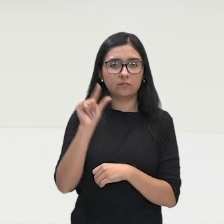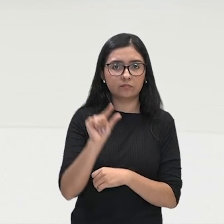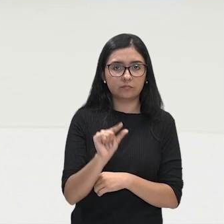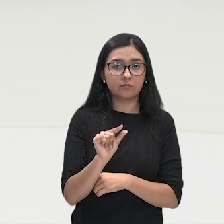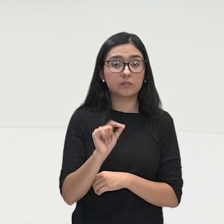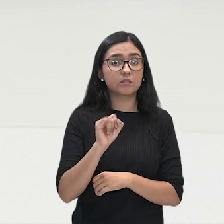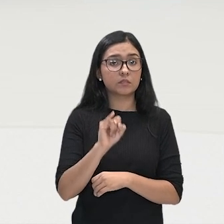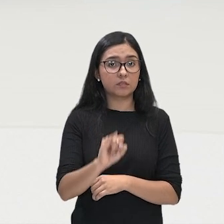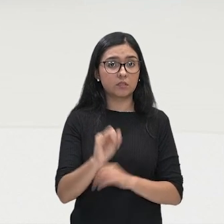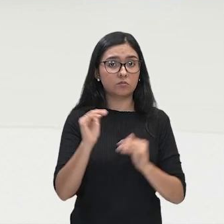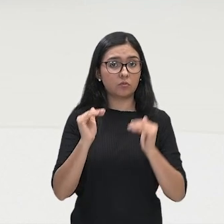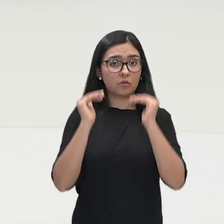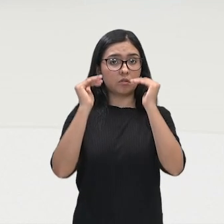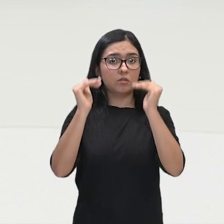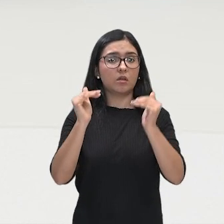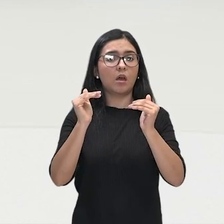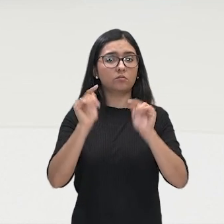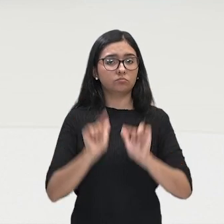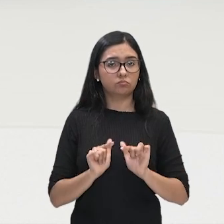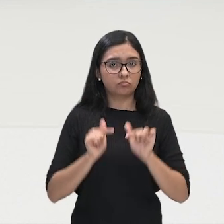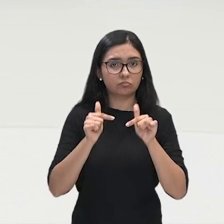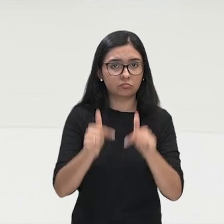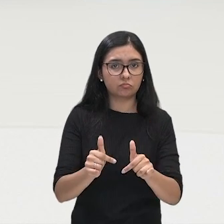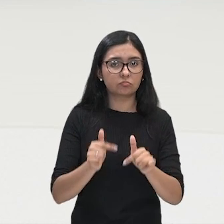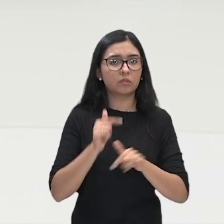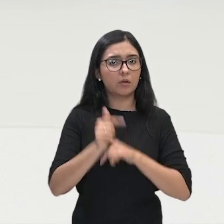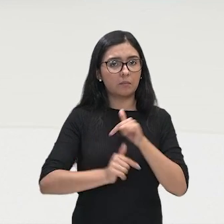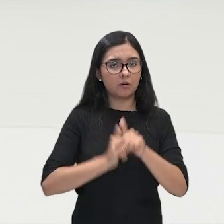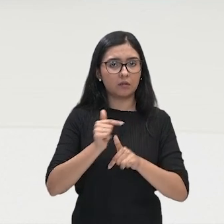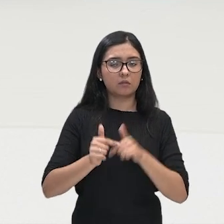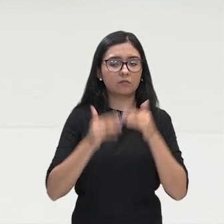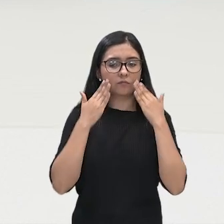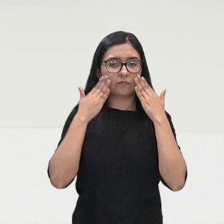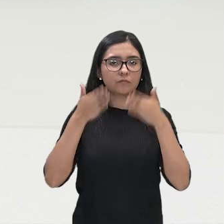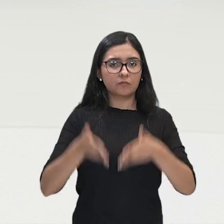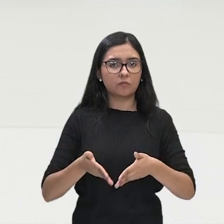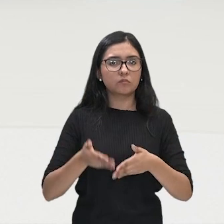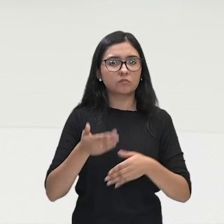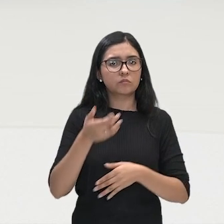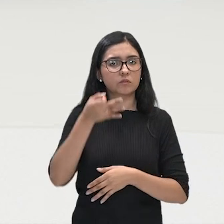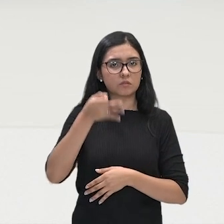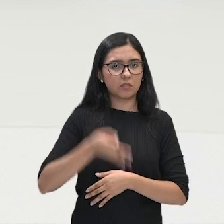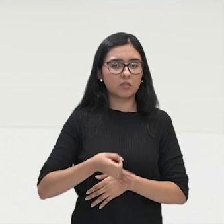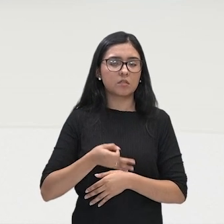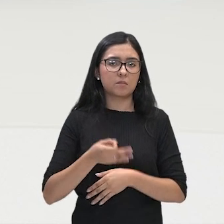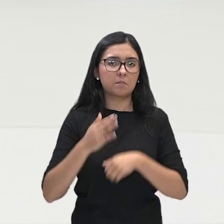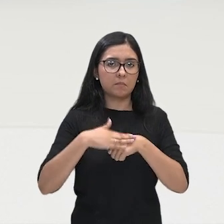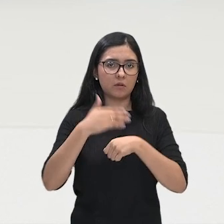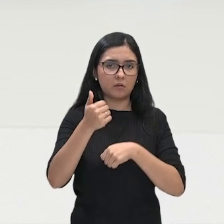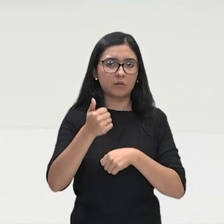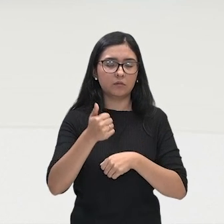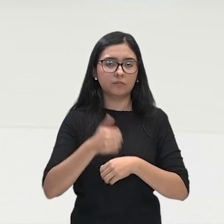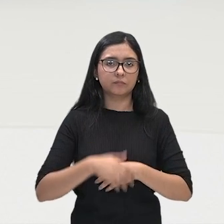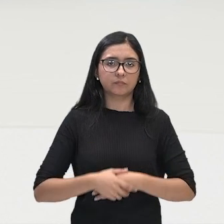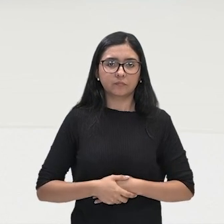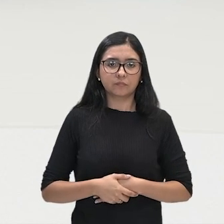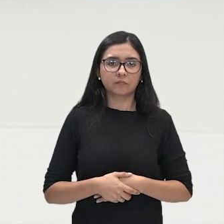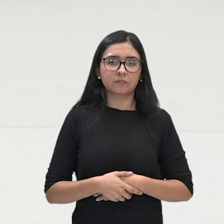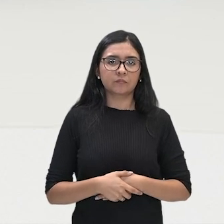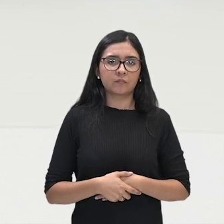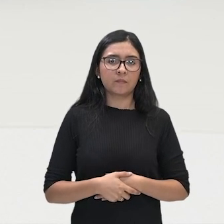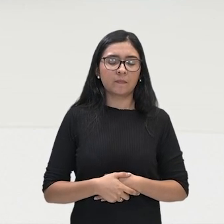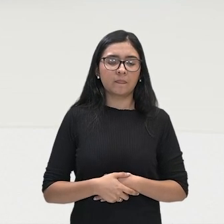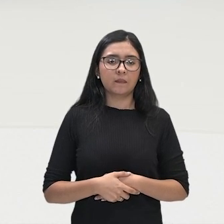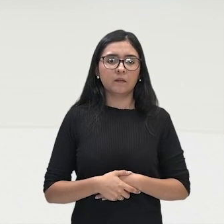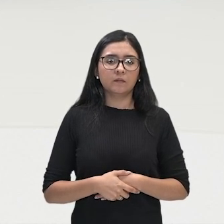autoridades, né, quiserem e colocarem para trabalhar, com certeza a gente ameniza esta situação.